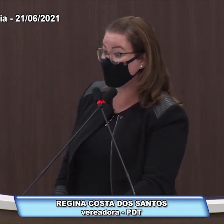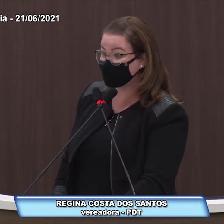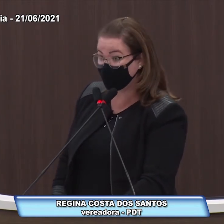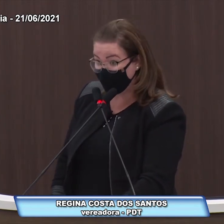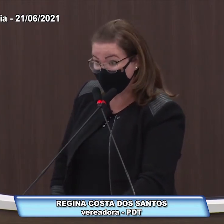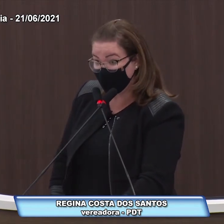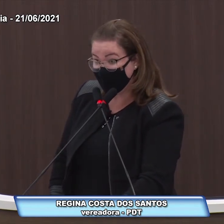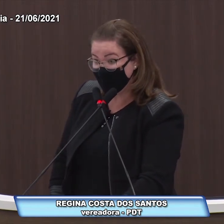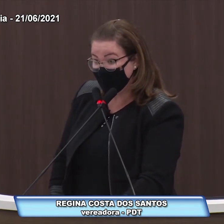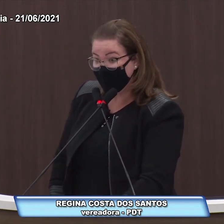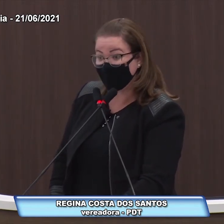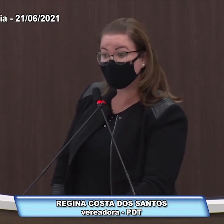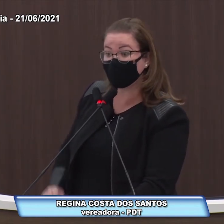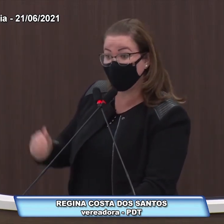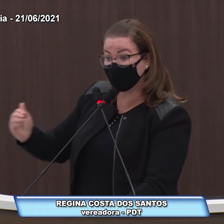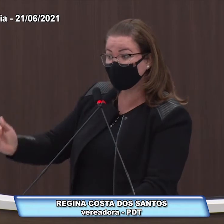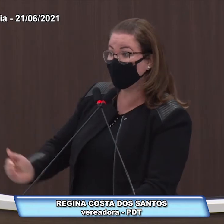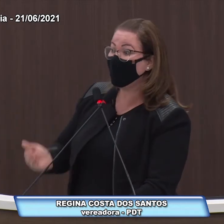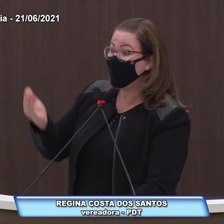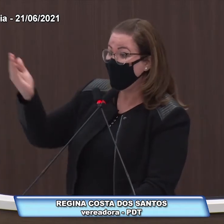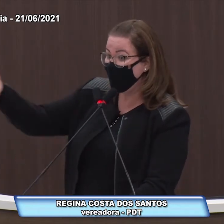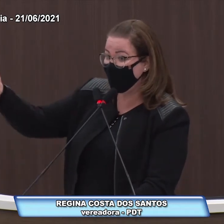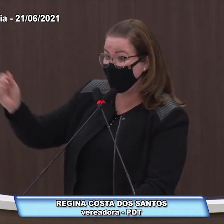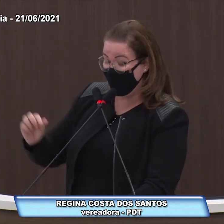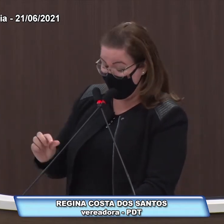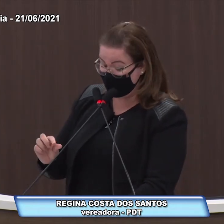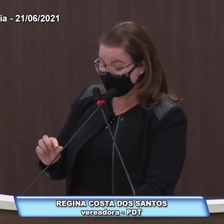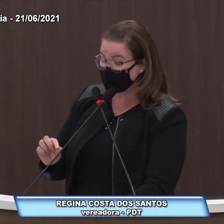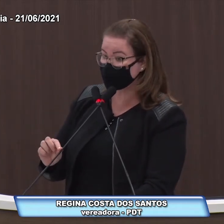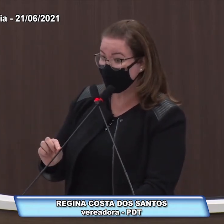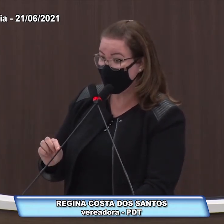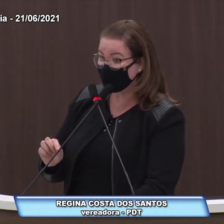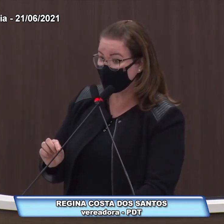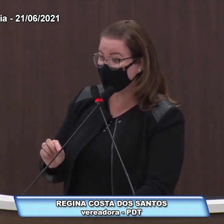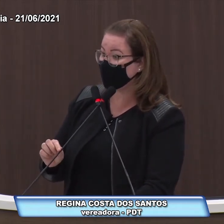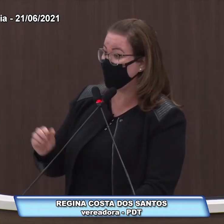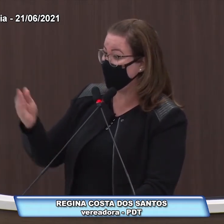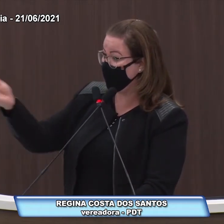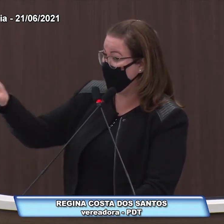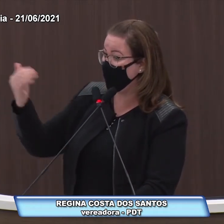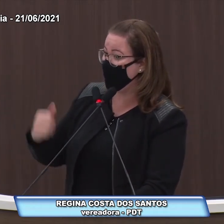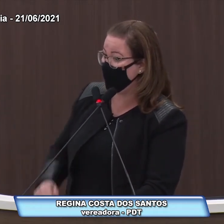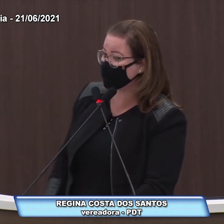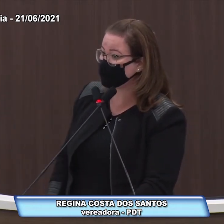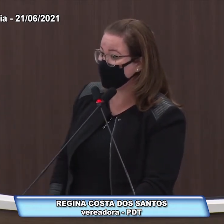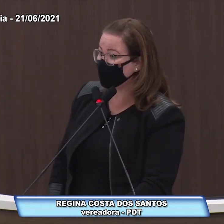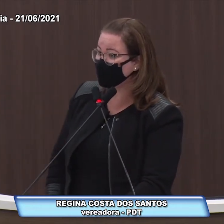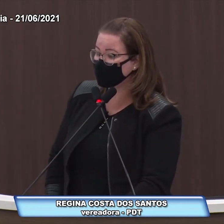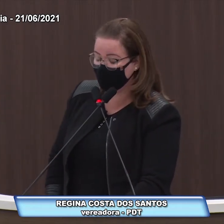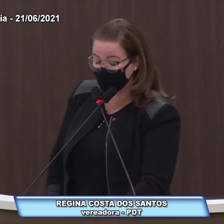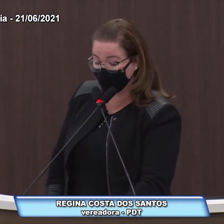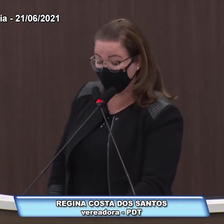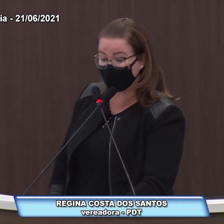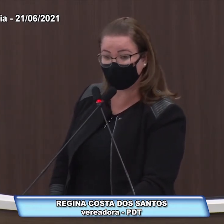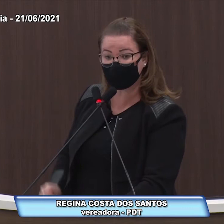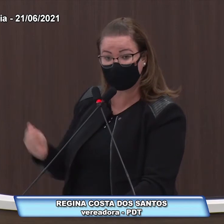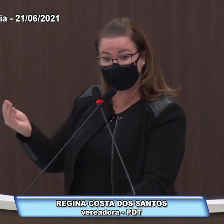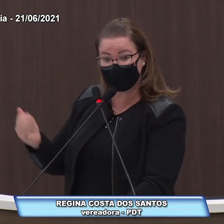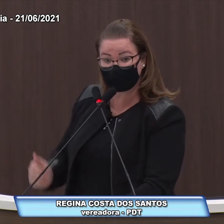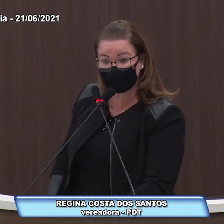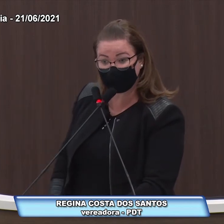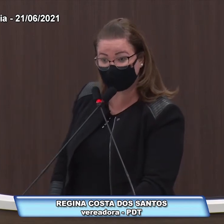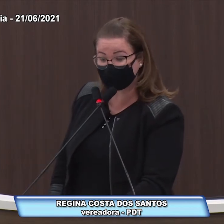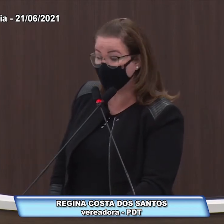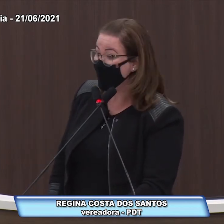mão, sem receber, e voltam a lançar aí, a estar fazendo, colocando